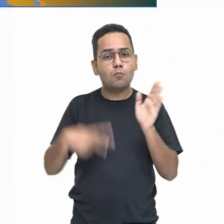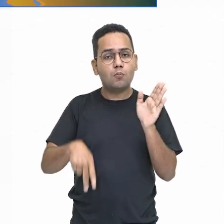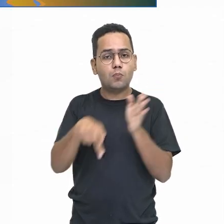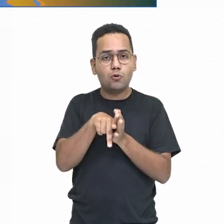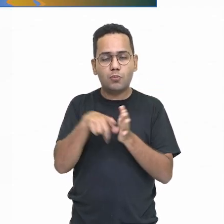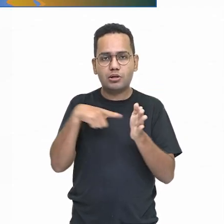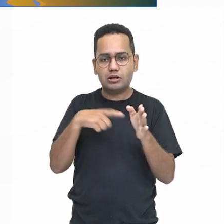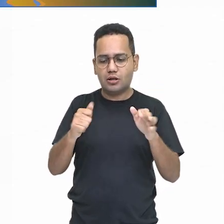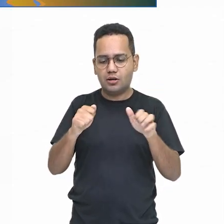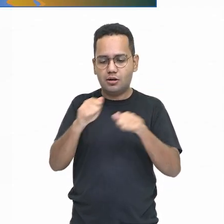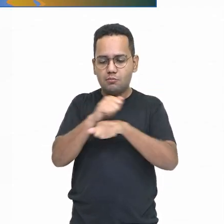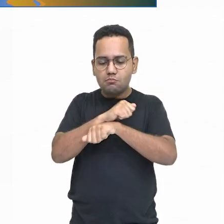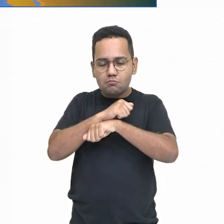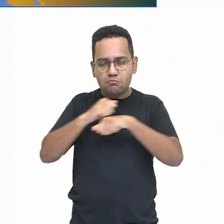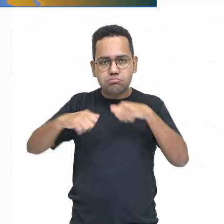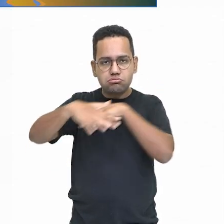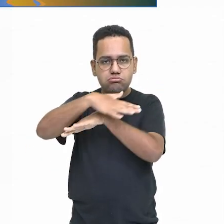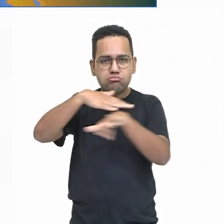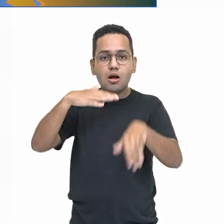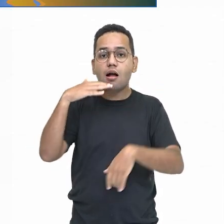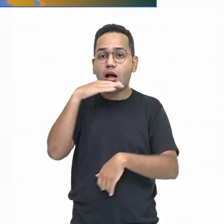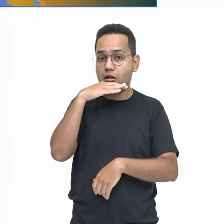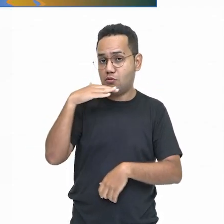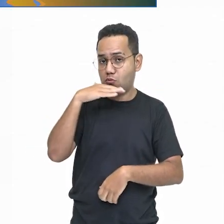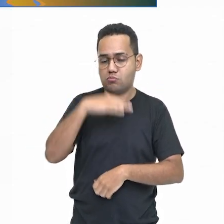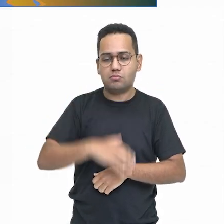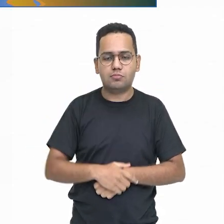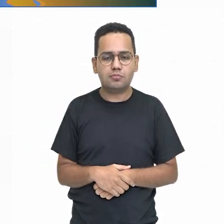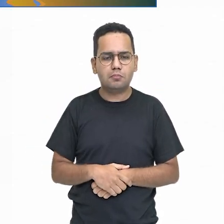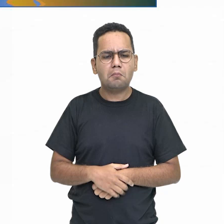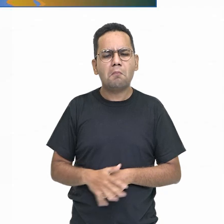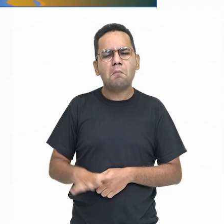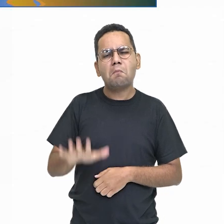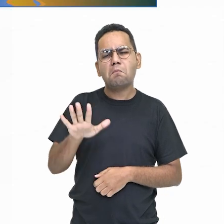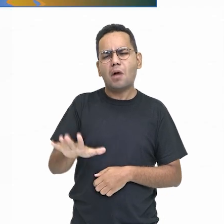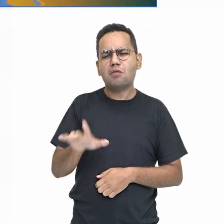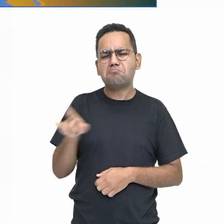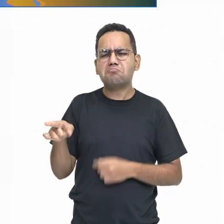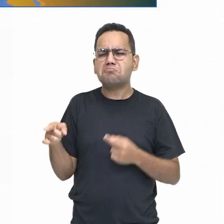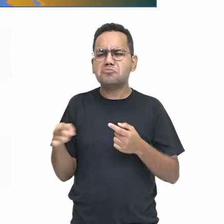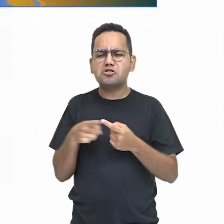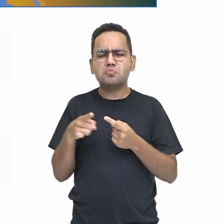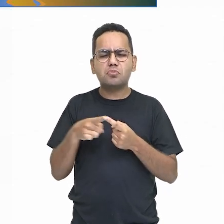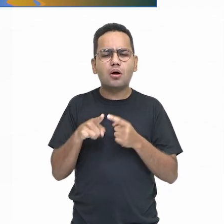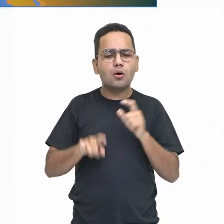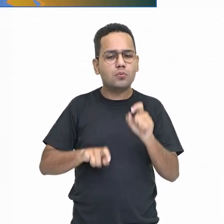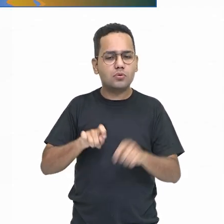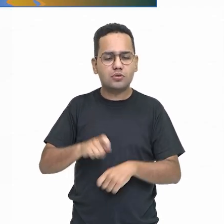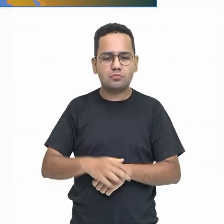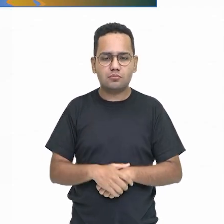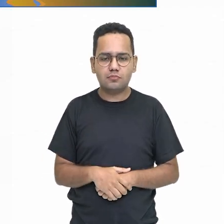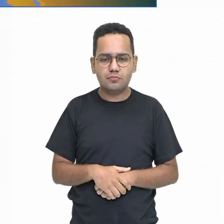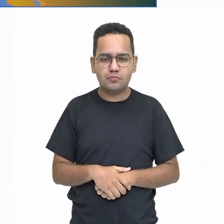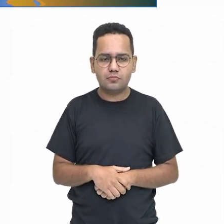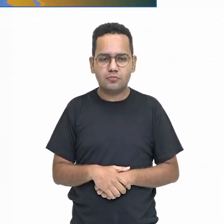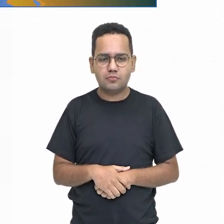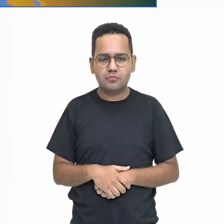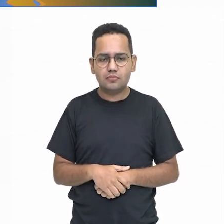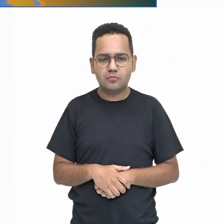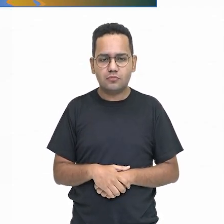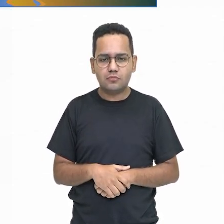de transferência de calor. Esse processo ocorre por meio da emissão de